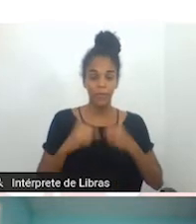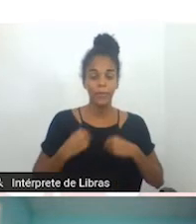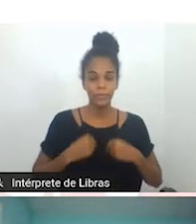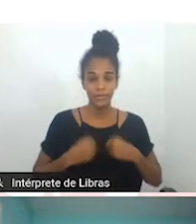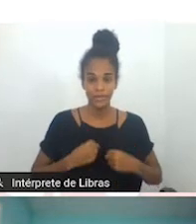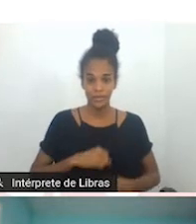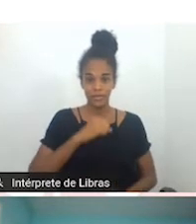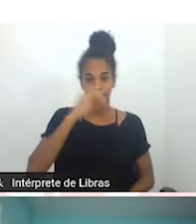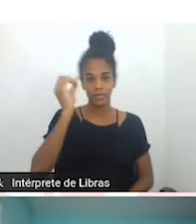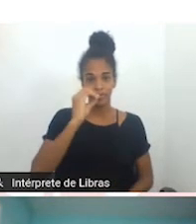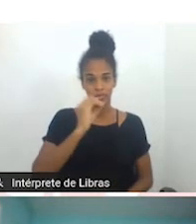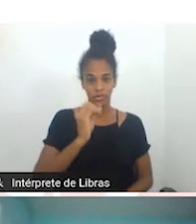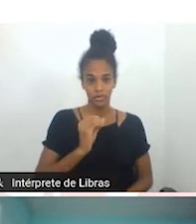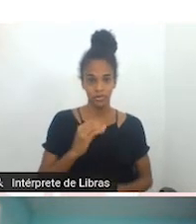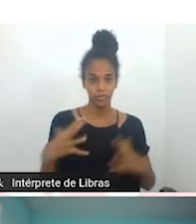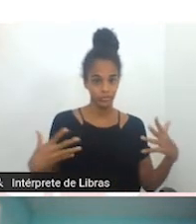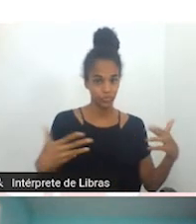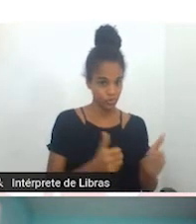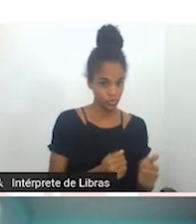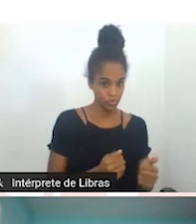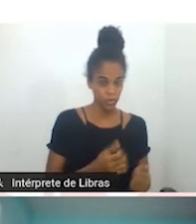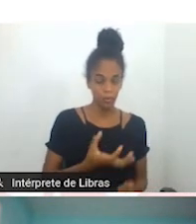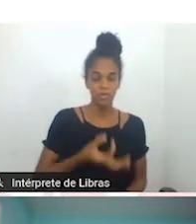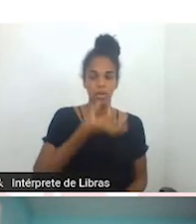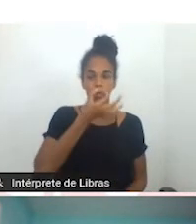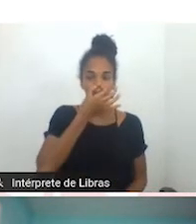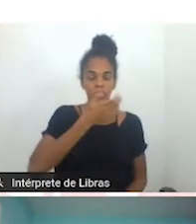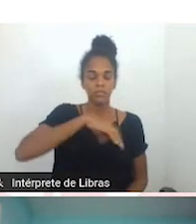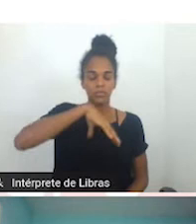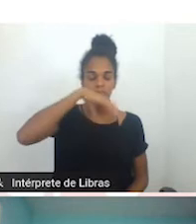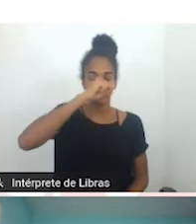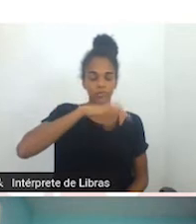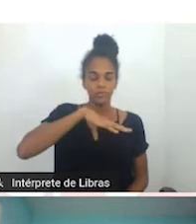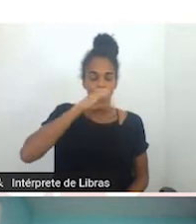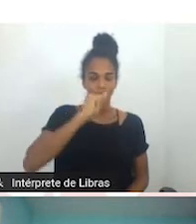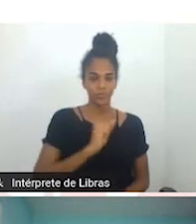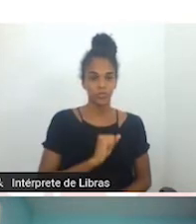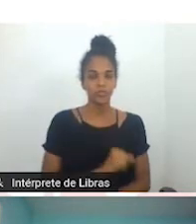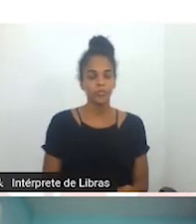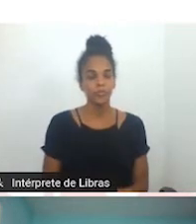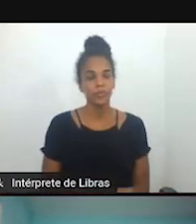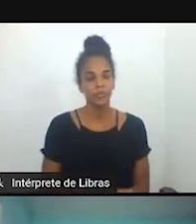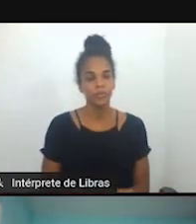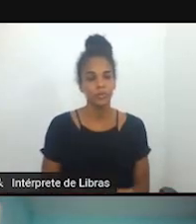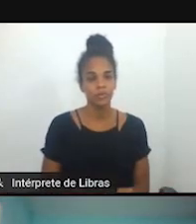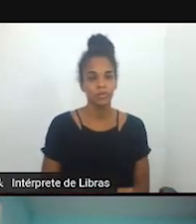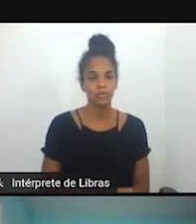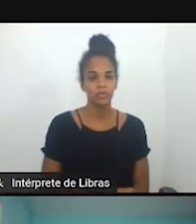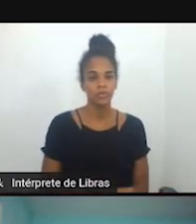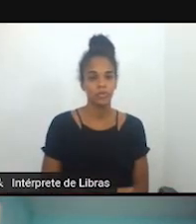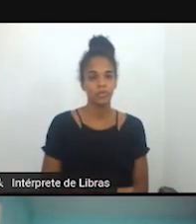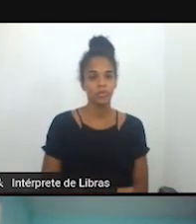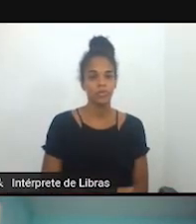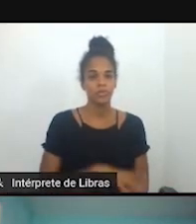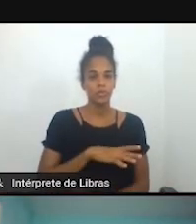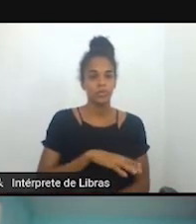O2. Seja ele para o catéter, pode retornar ao slide anterior, certo? Seja ele para o